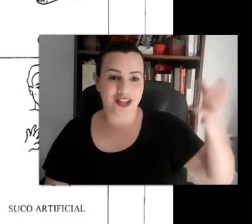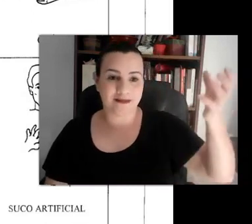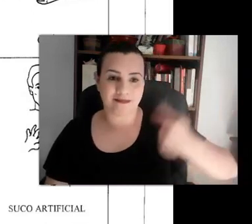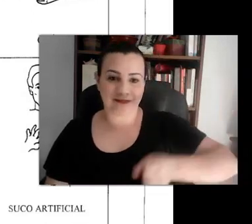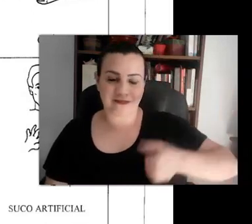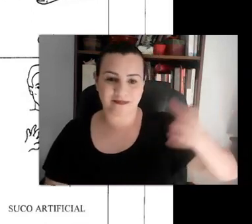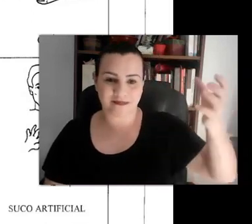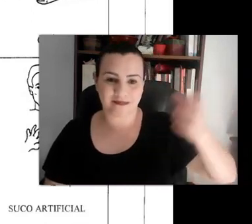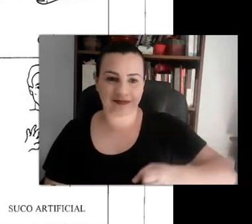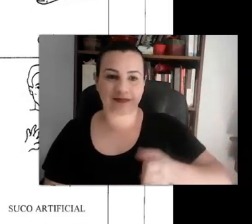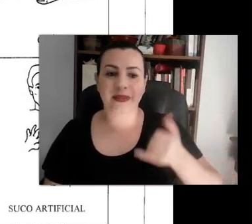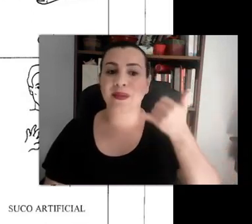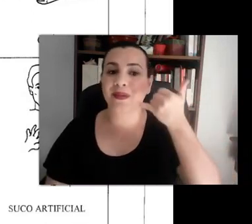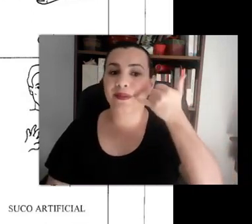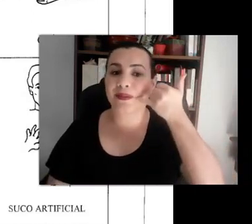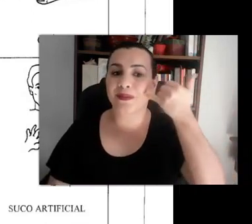Leite.